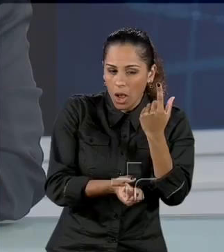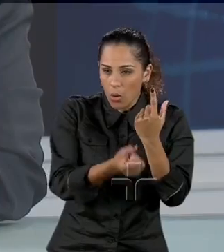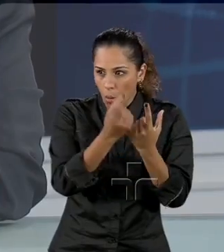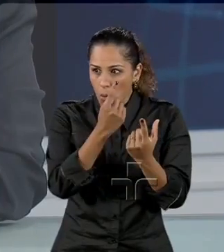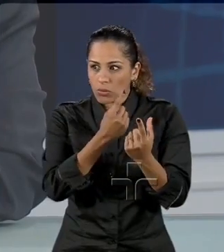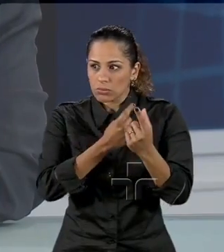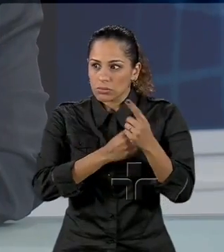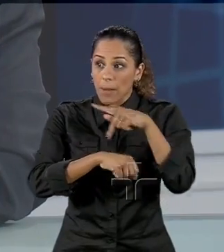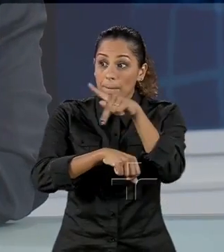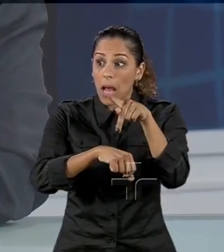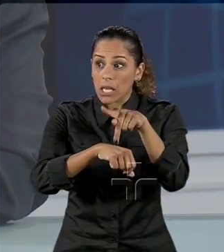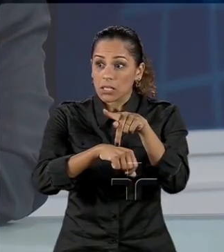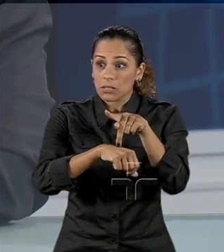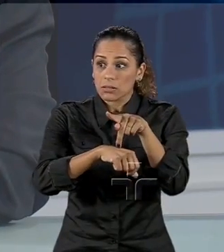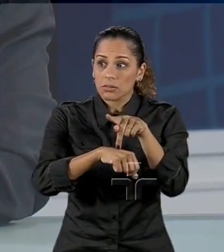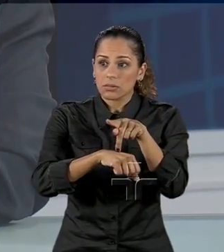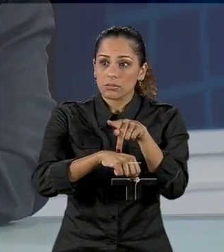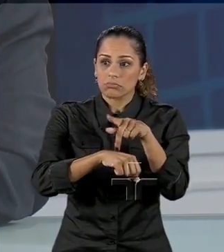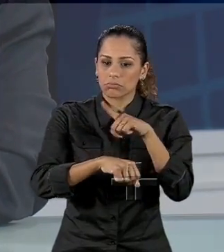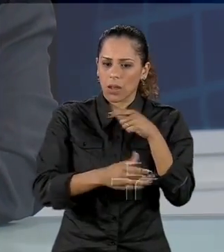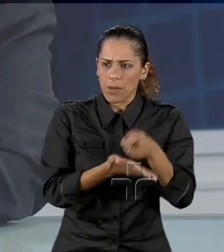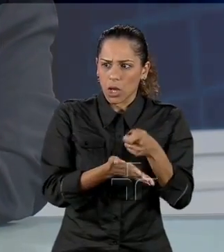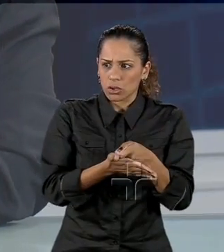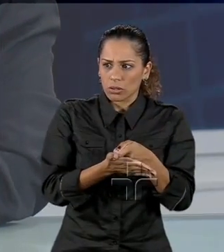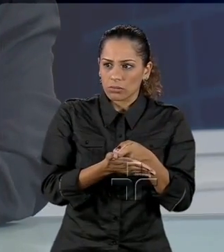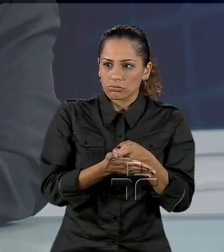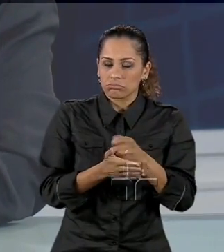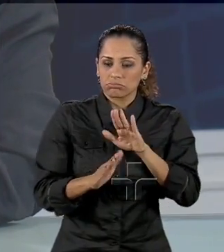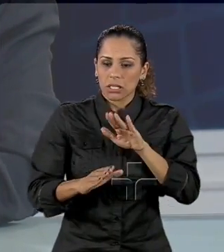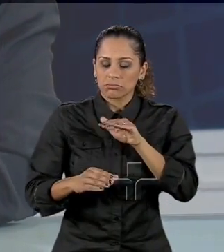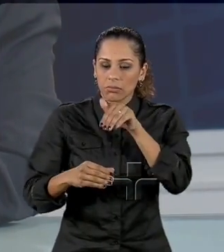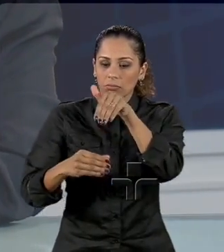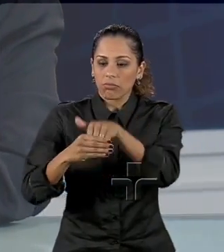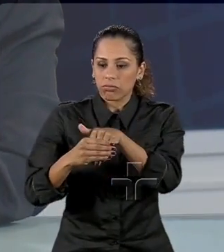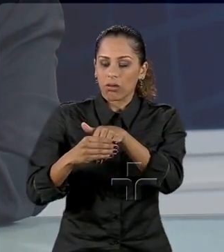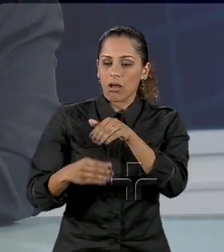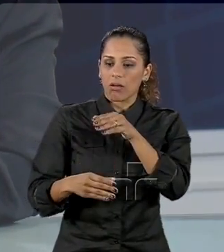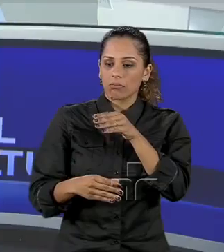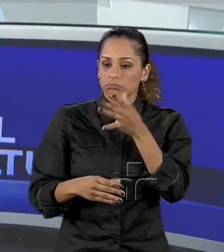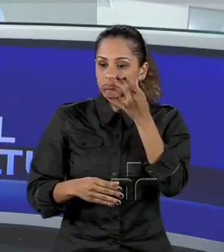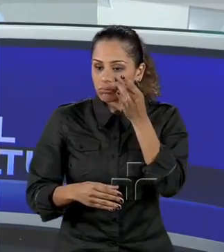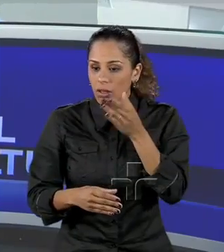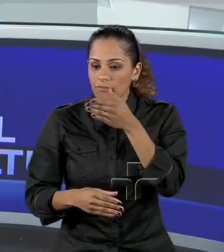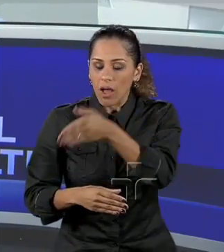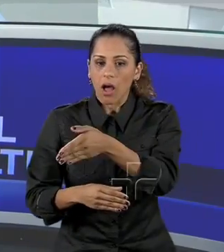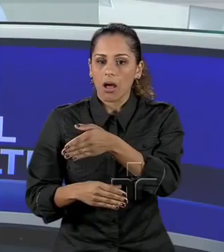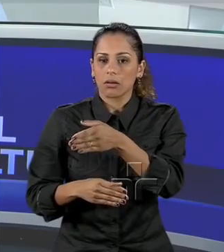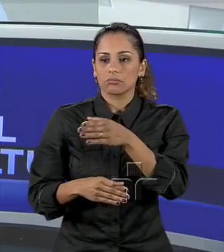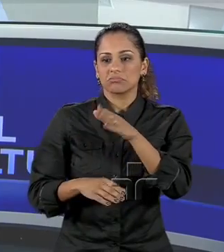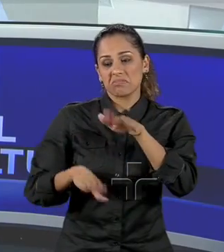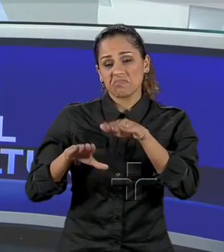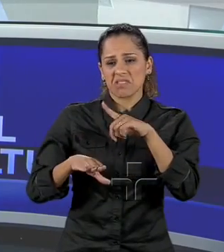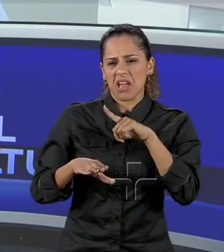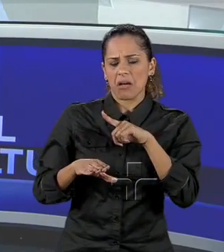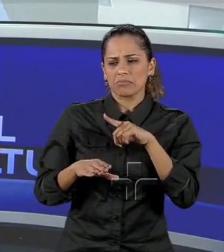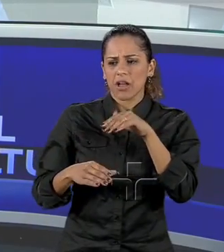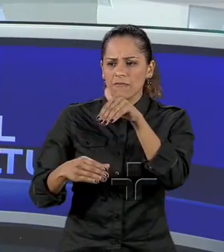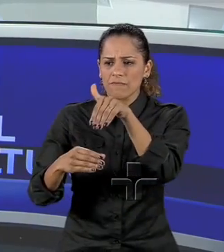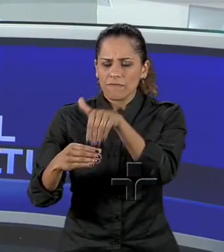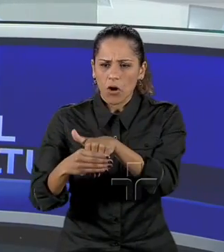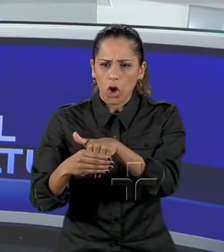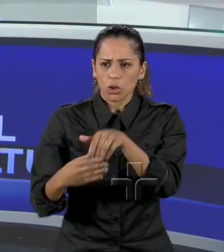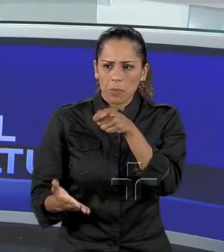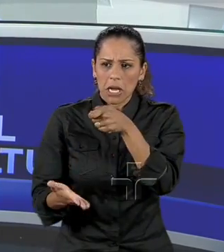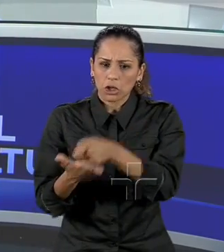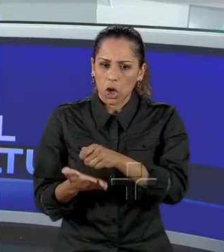comparecimento. As urnas, a discussão não é tanto nem o que ninguém, em tese, a menos que vá fazer um voto de protesto, ele vai, num país que não é obrigatório o